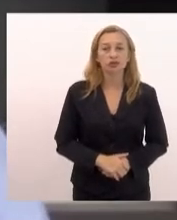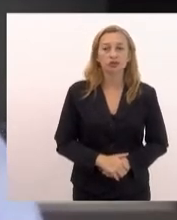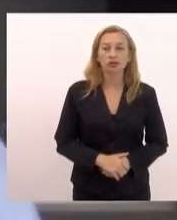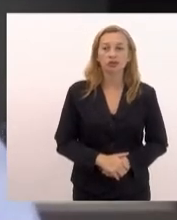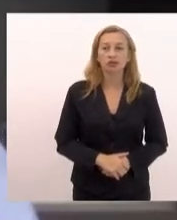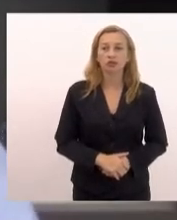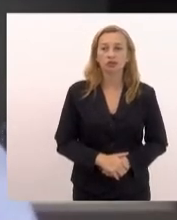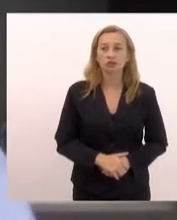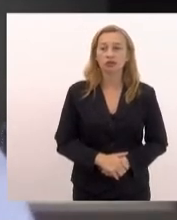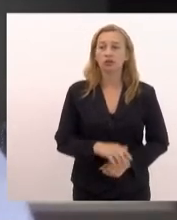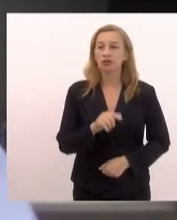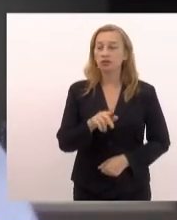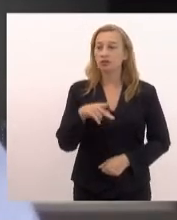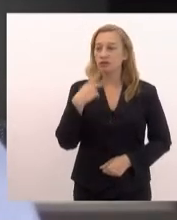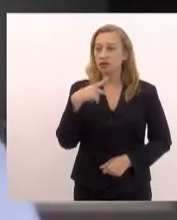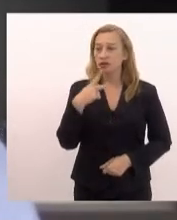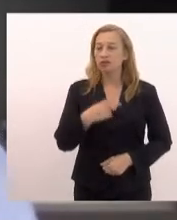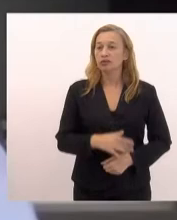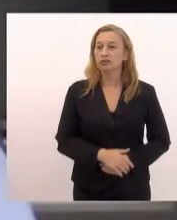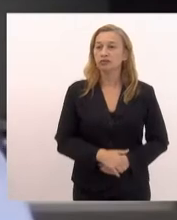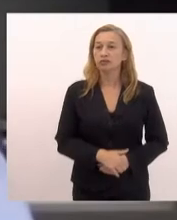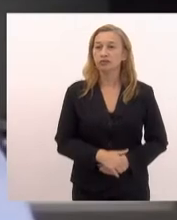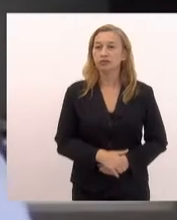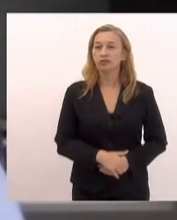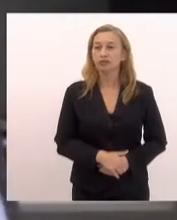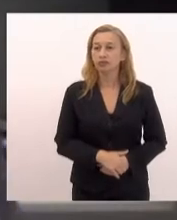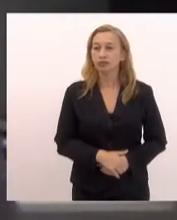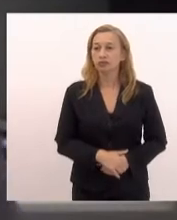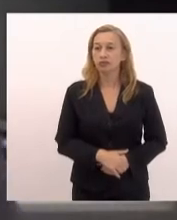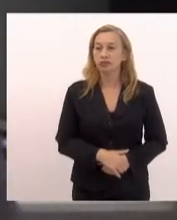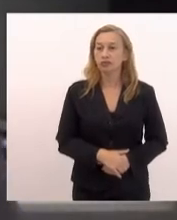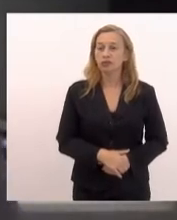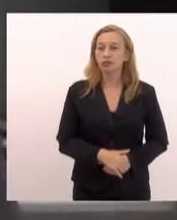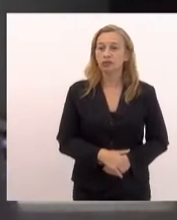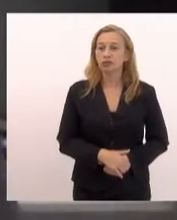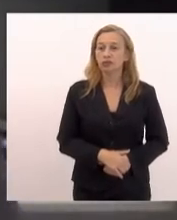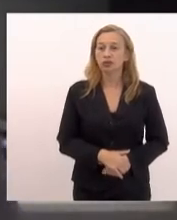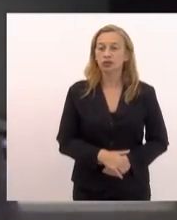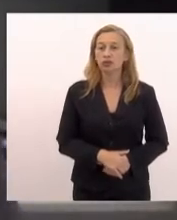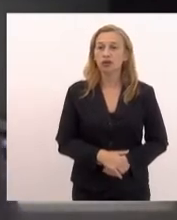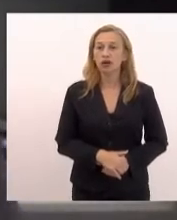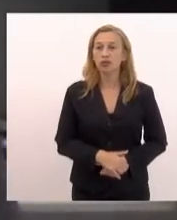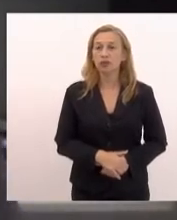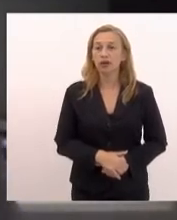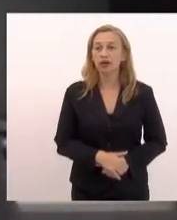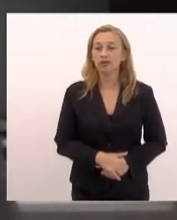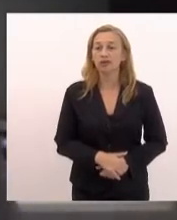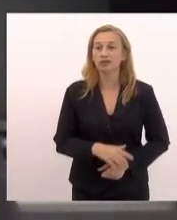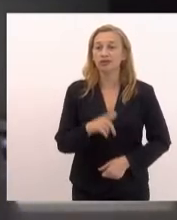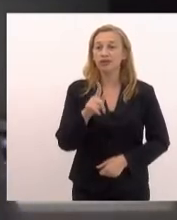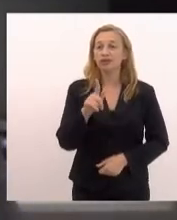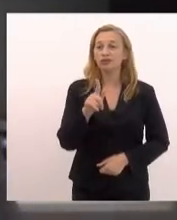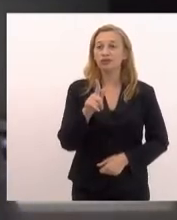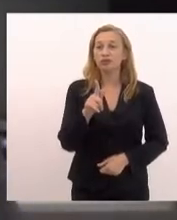aqui diz o seguinte: o ministro de Minas e Energia, Bento Albuquerque,